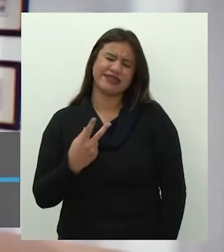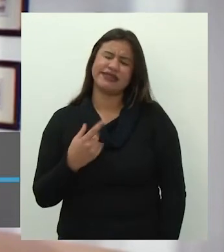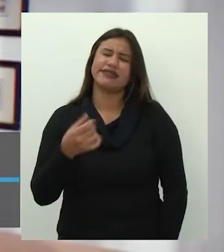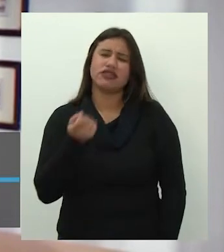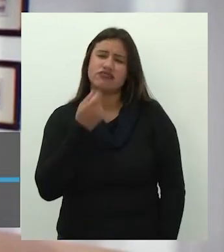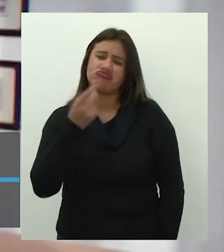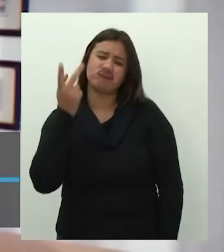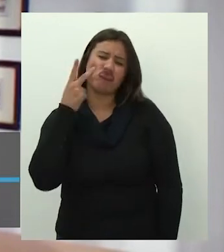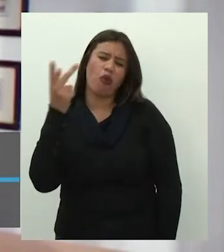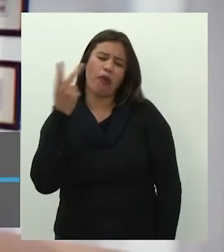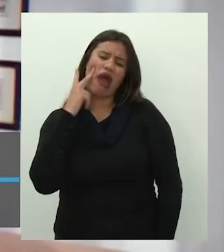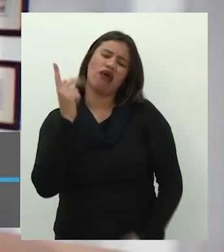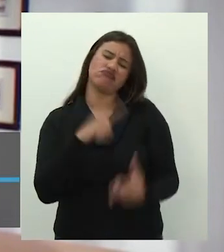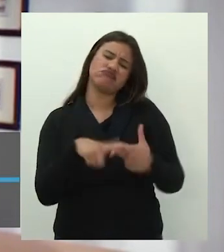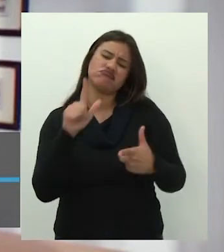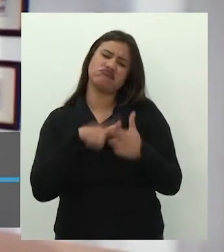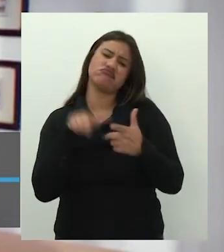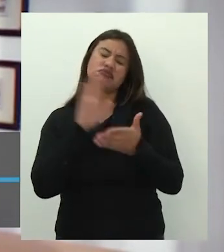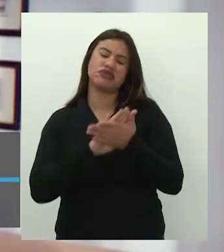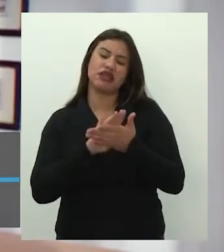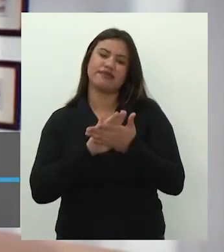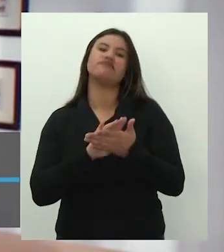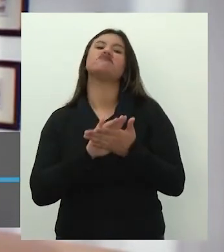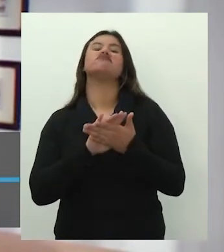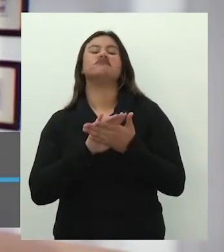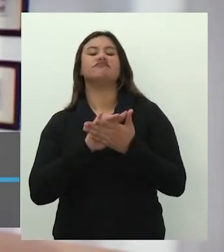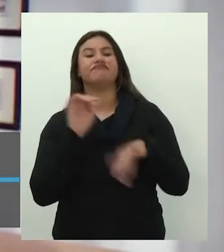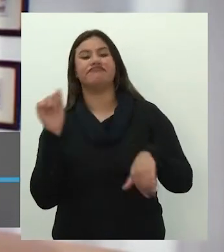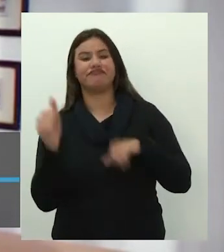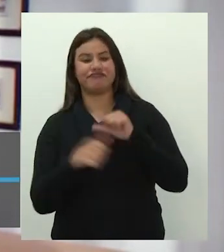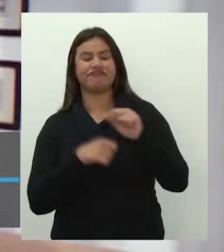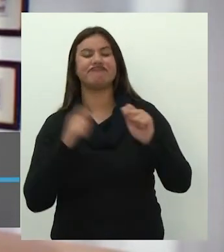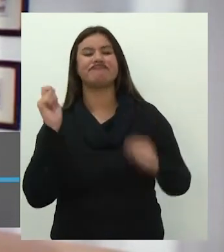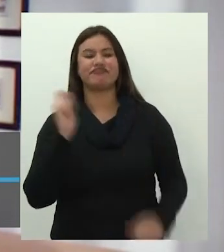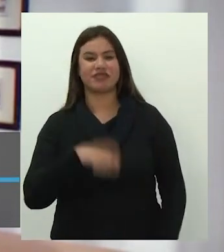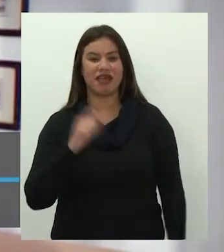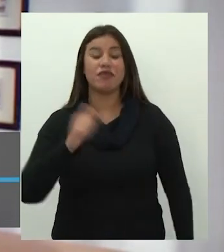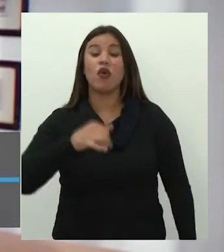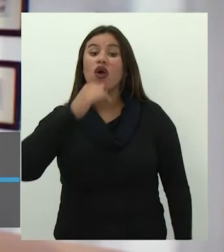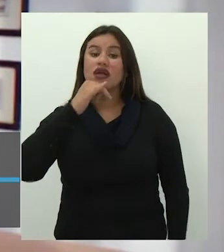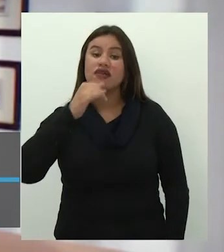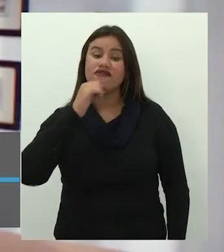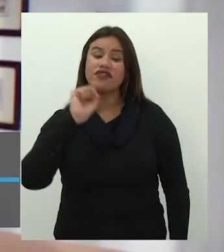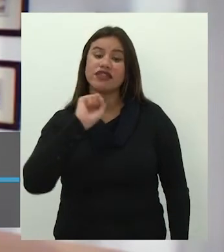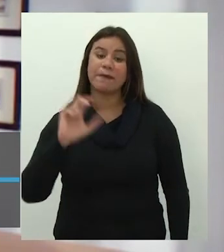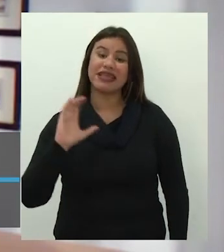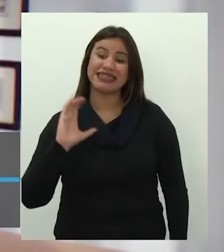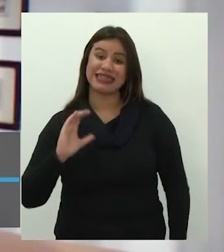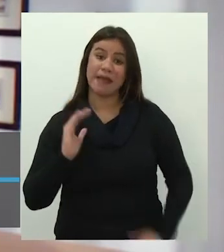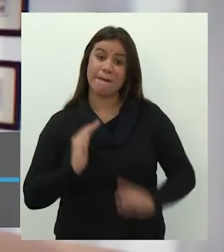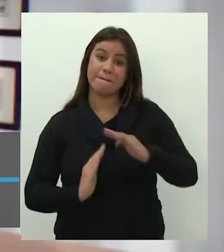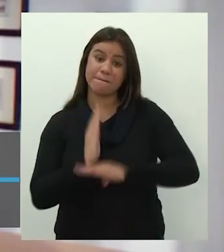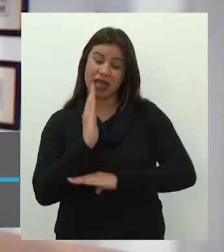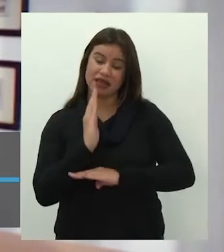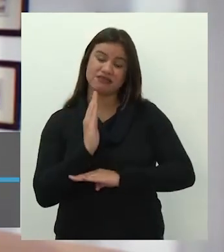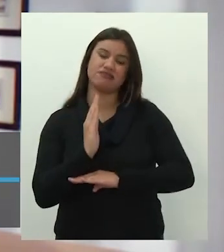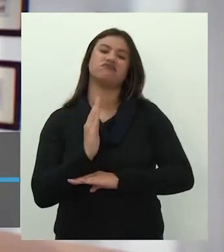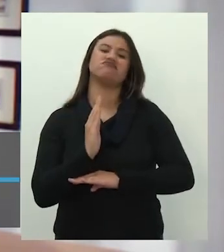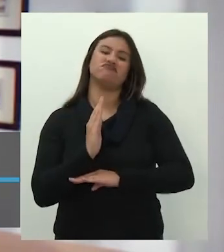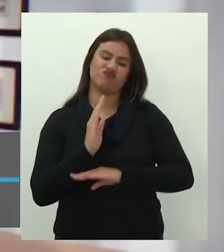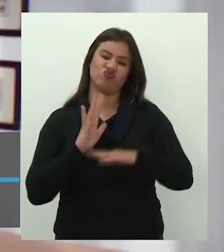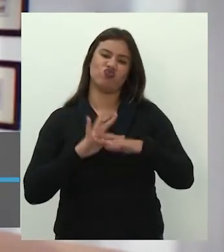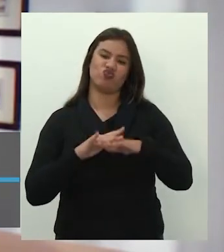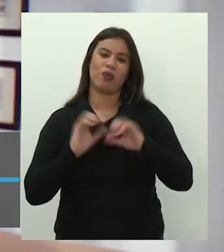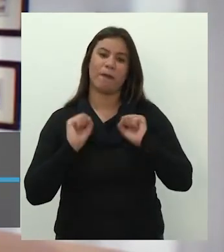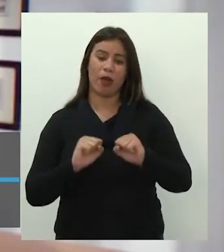mal, sim. Excesso de vitamina C faz mal. Excesso de vitamina B faz